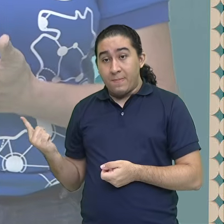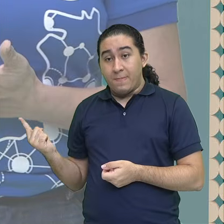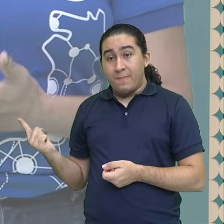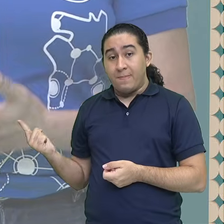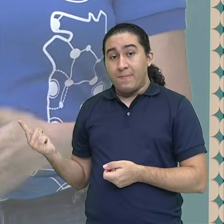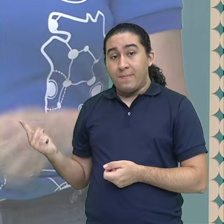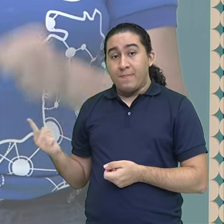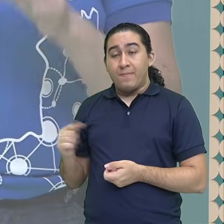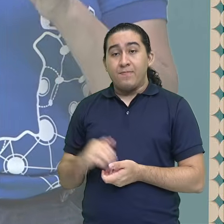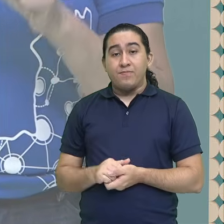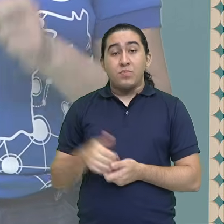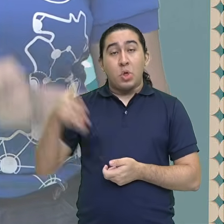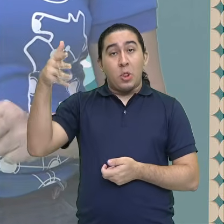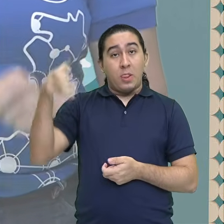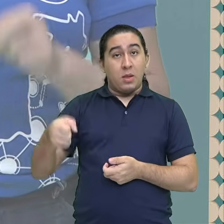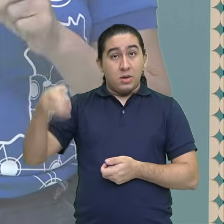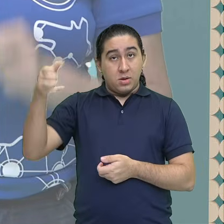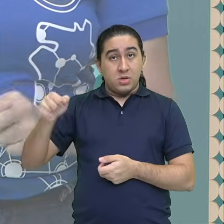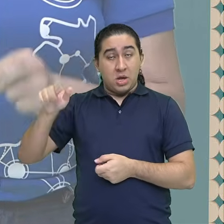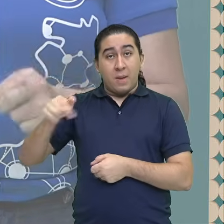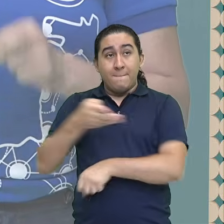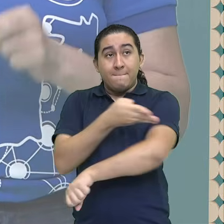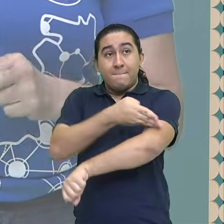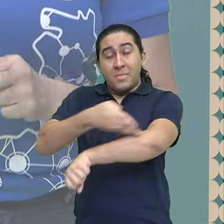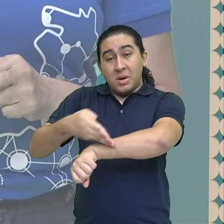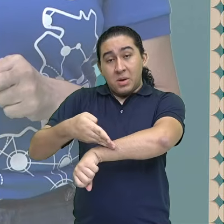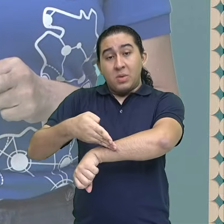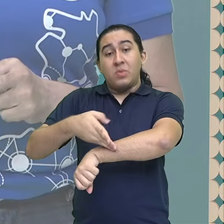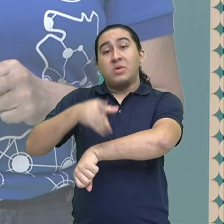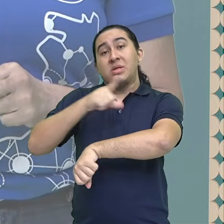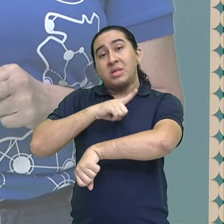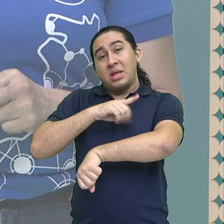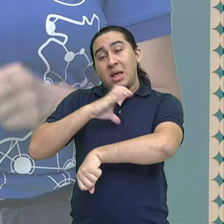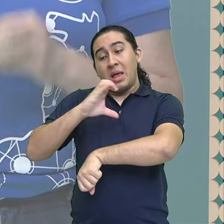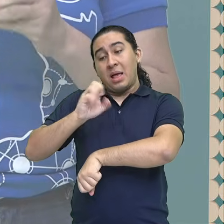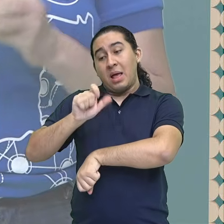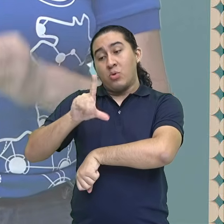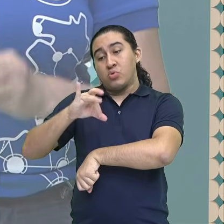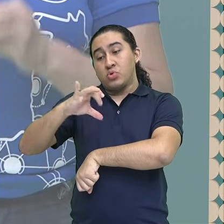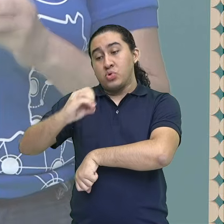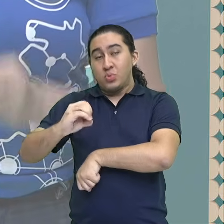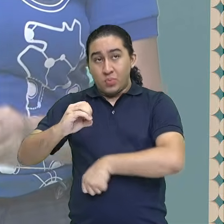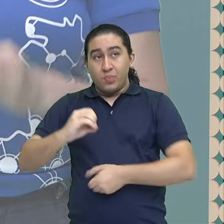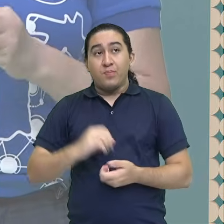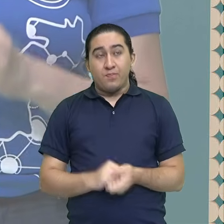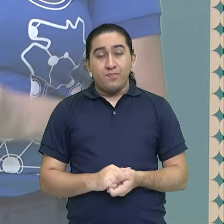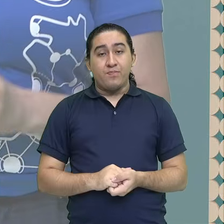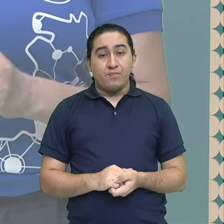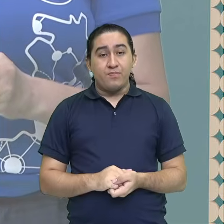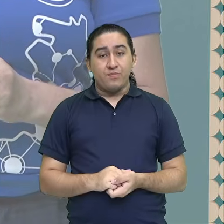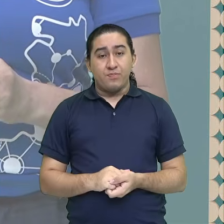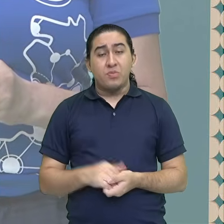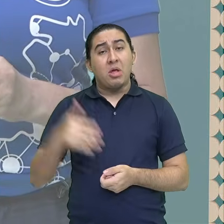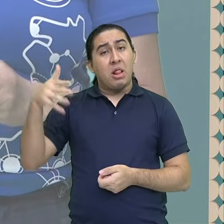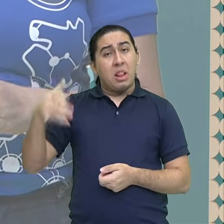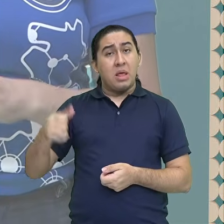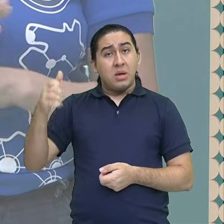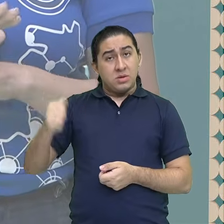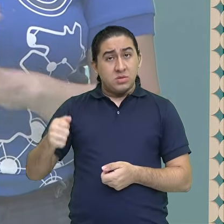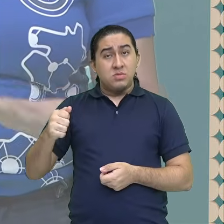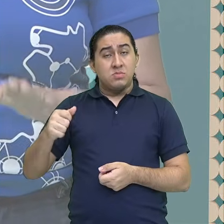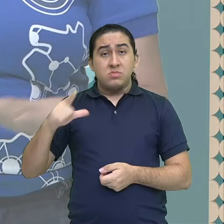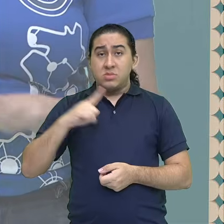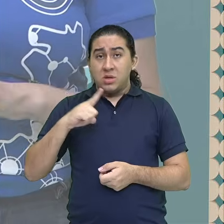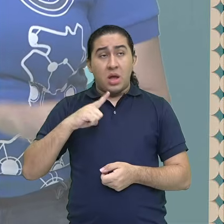O leite, que é branco, contém cálcio. O leite contém cálcio. eu